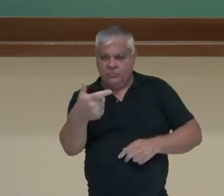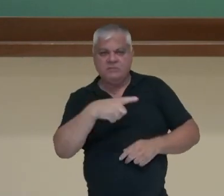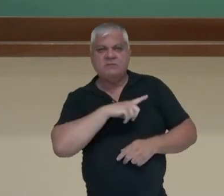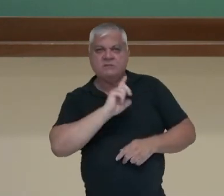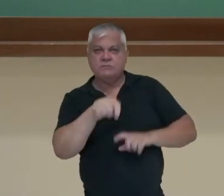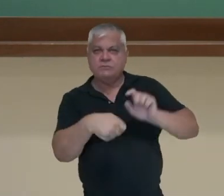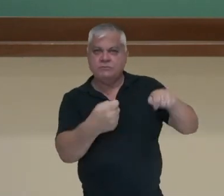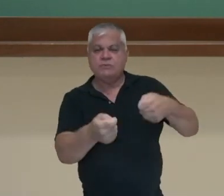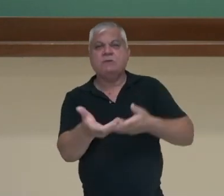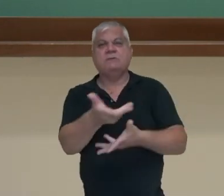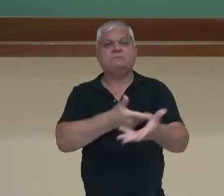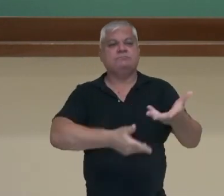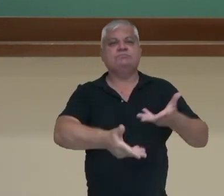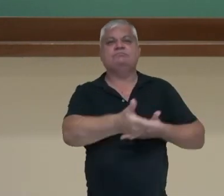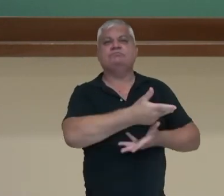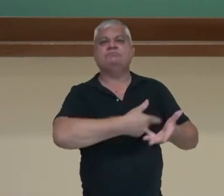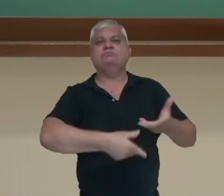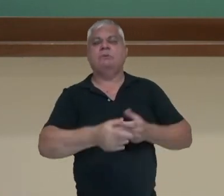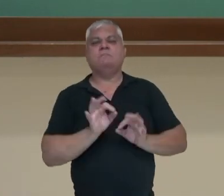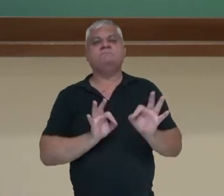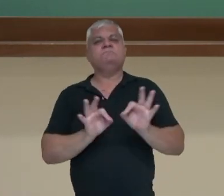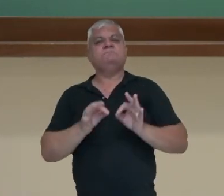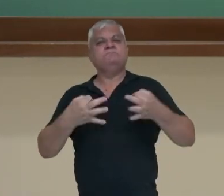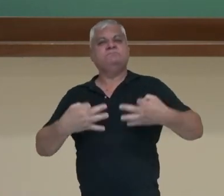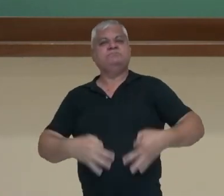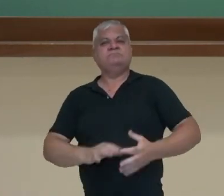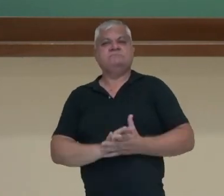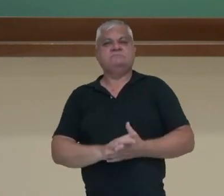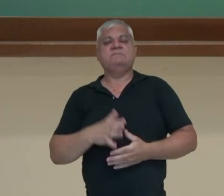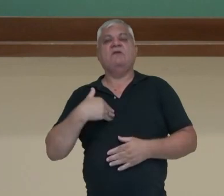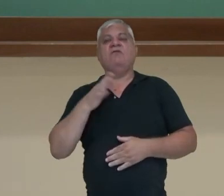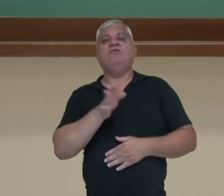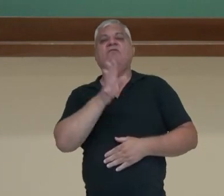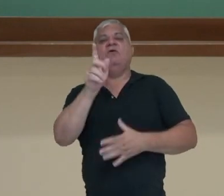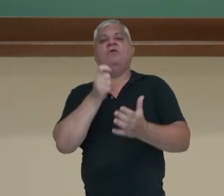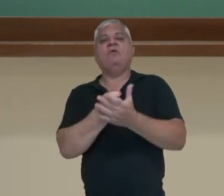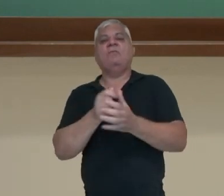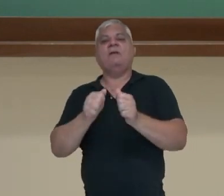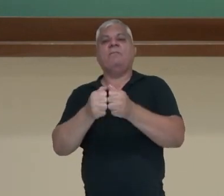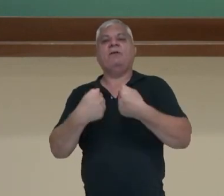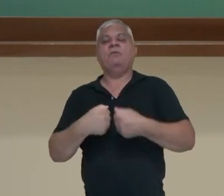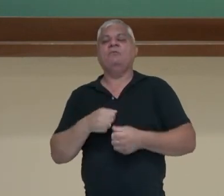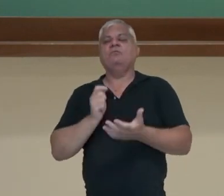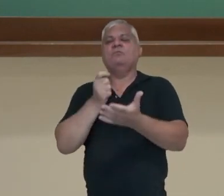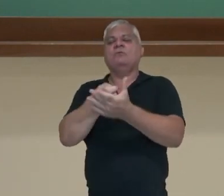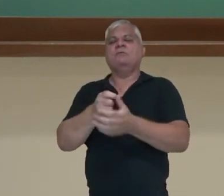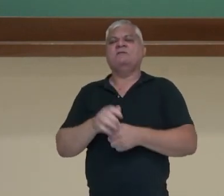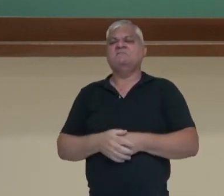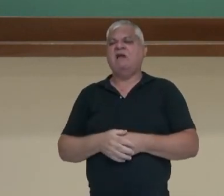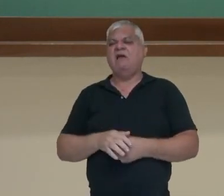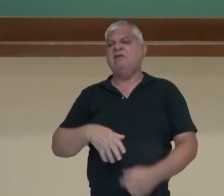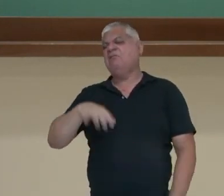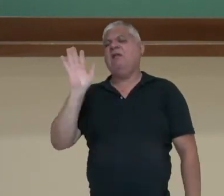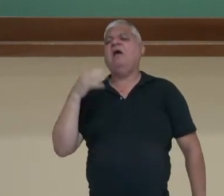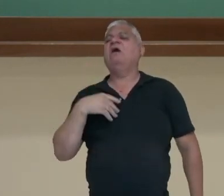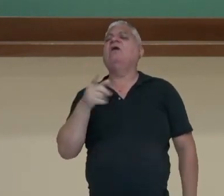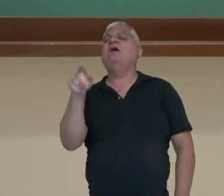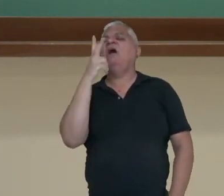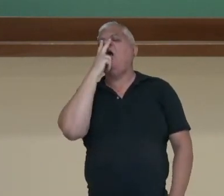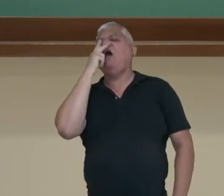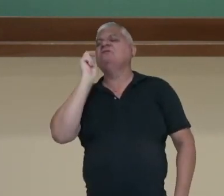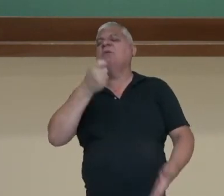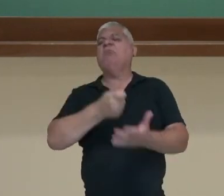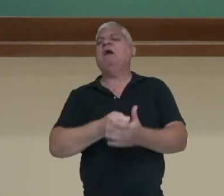que as minhas trocas ficam organizadas, né? Imagina eu ir na padaria e o cara fala assim, o pão? Sei lá, quanto você quer pagar? Como que